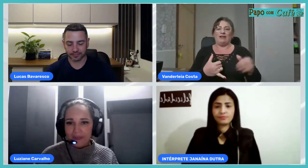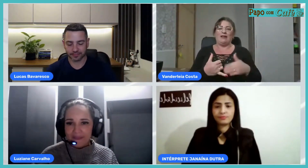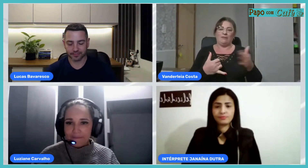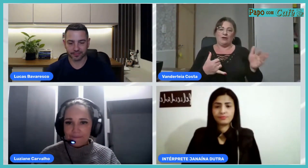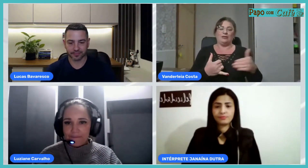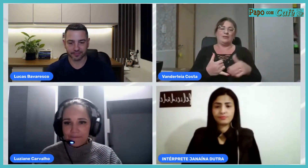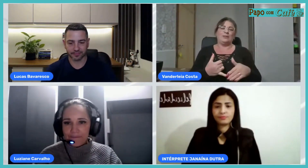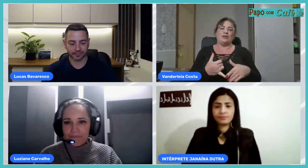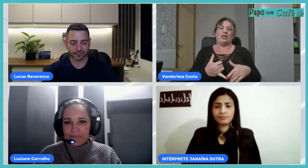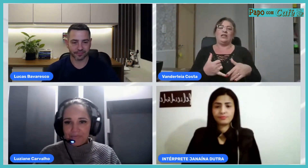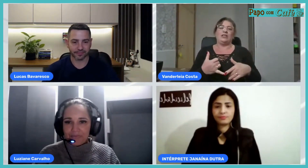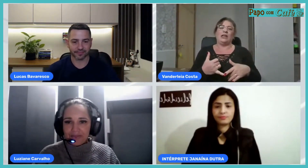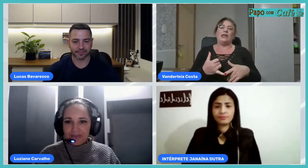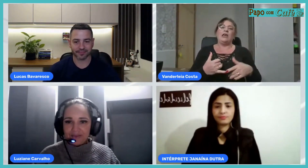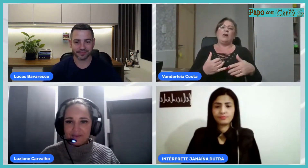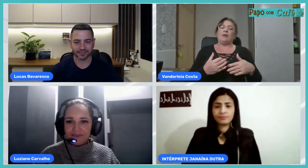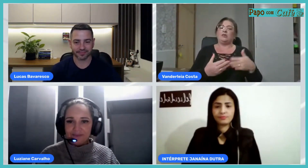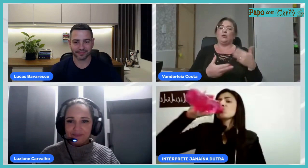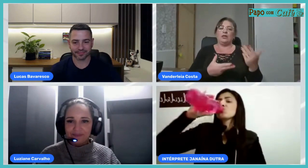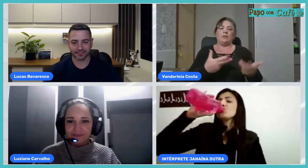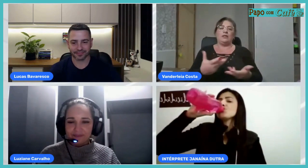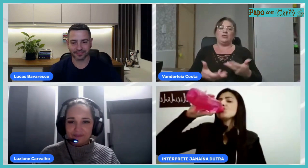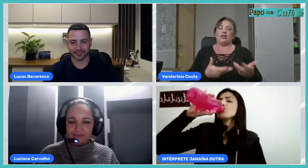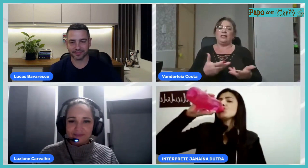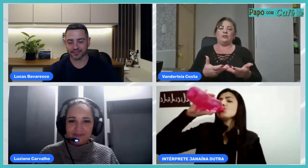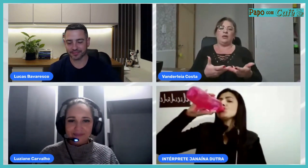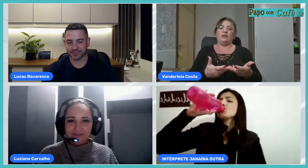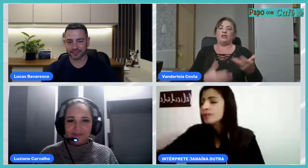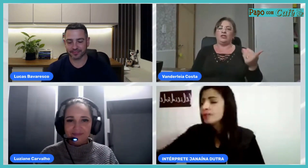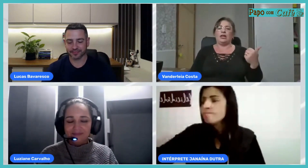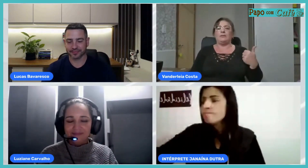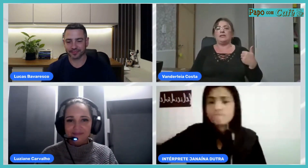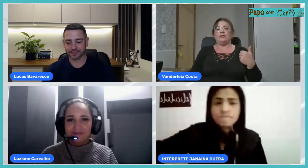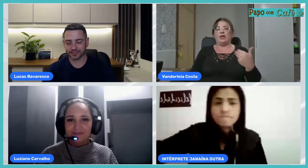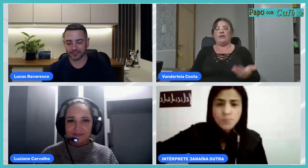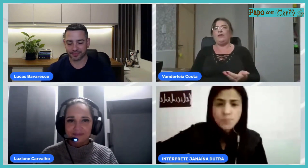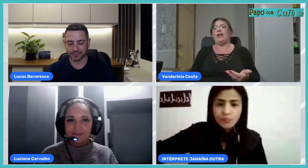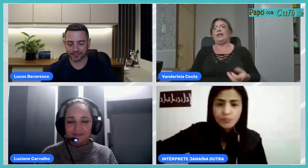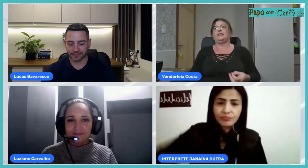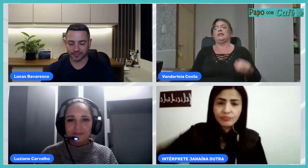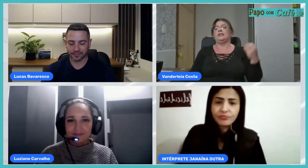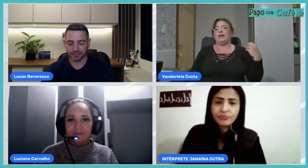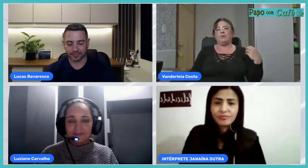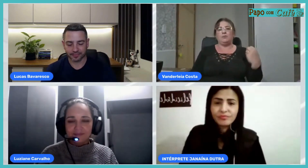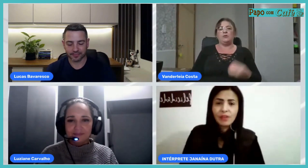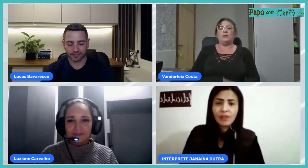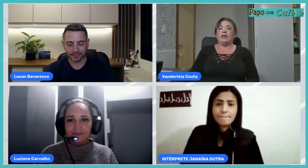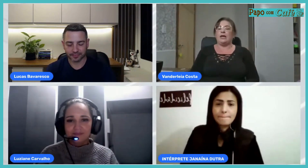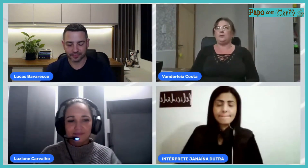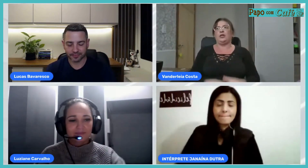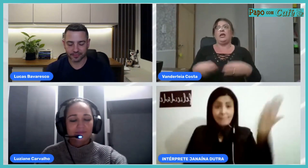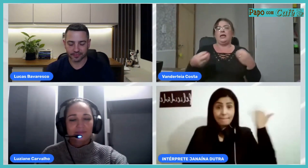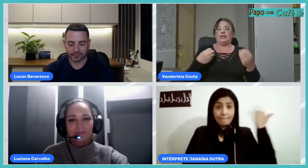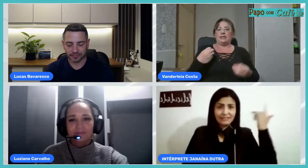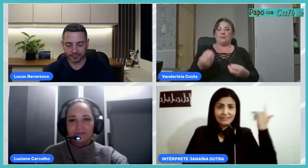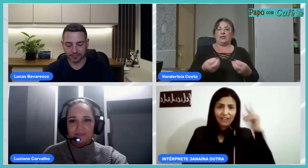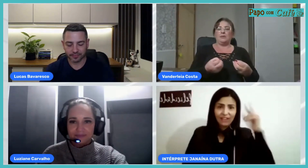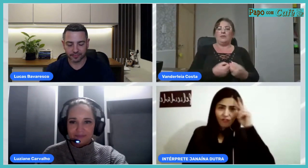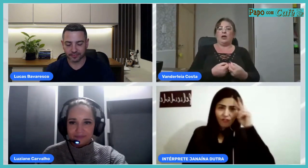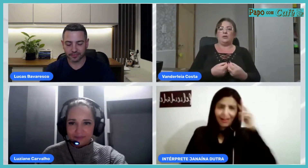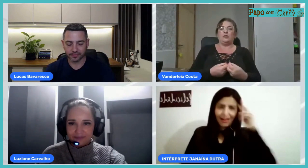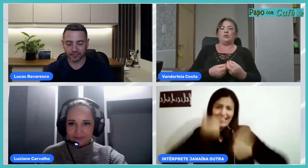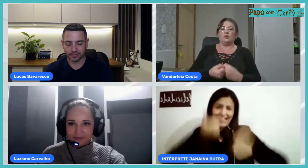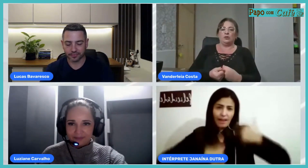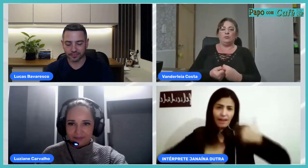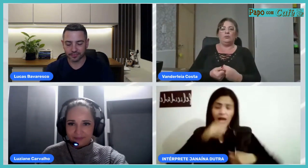tempo que eu estava lá fora do expediente, né? Mas toda a parte de atendimento a gente acaba sendo referência, ele sempre busca o intérprete. E dessa